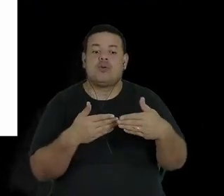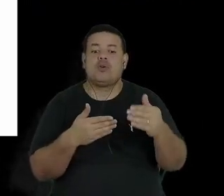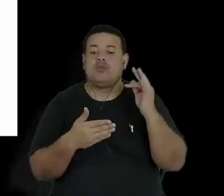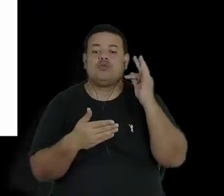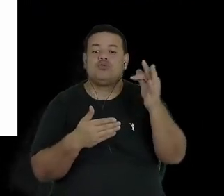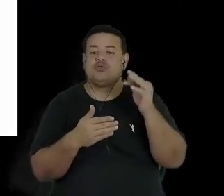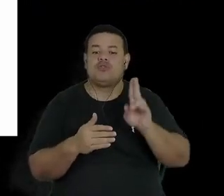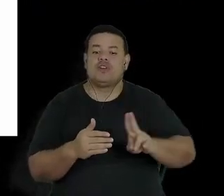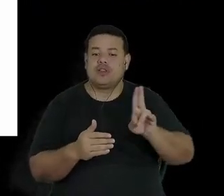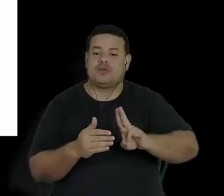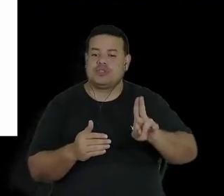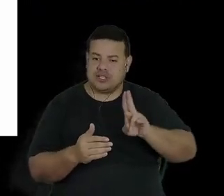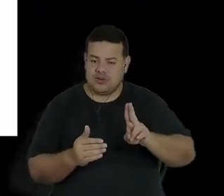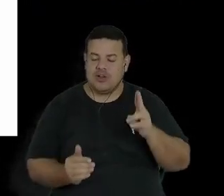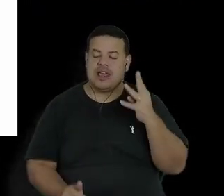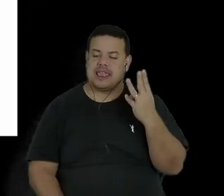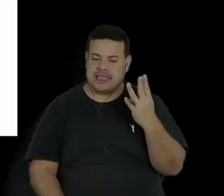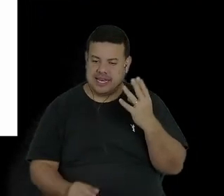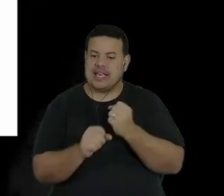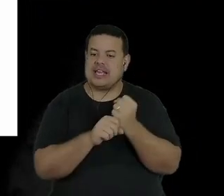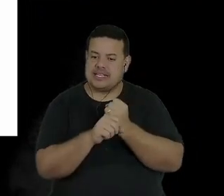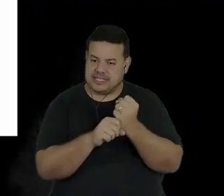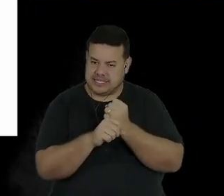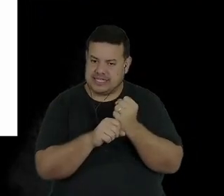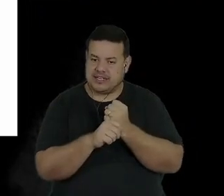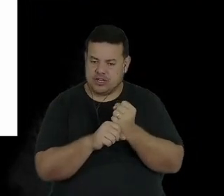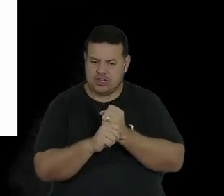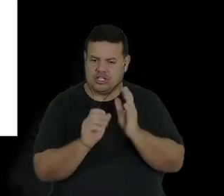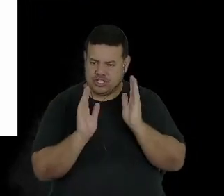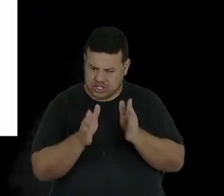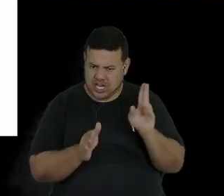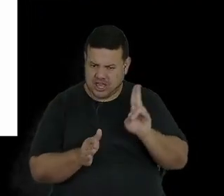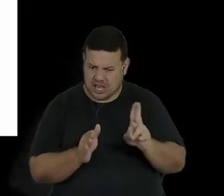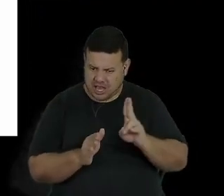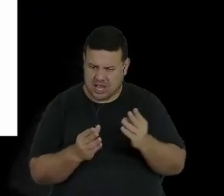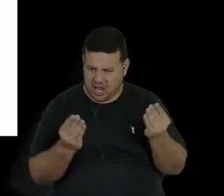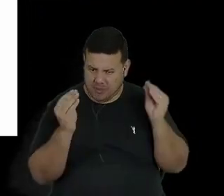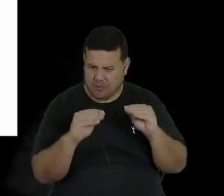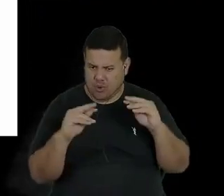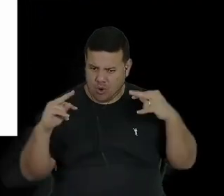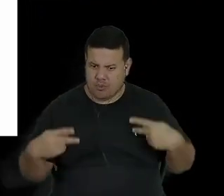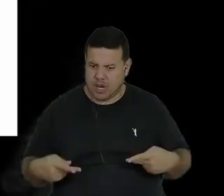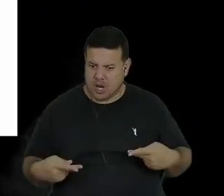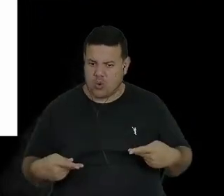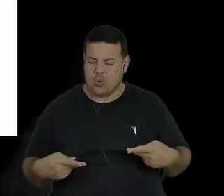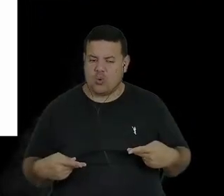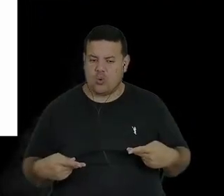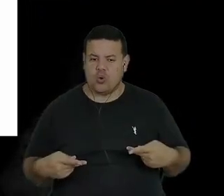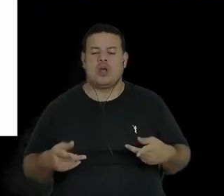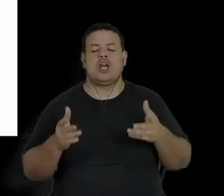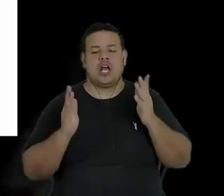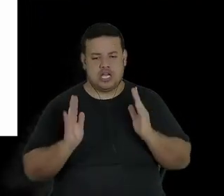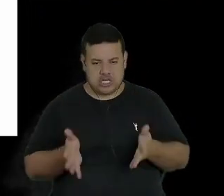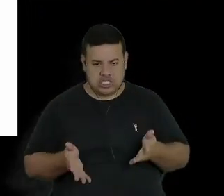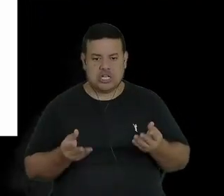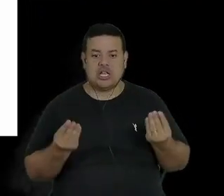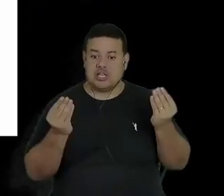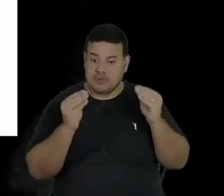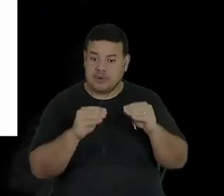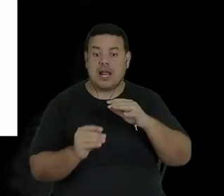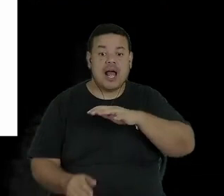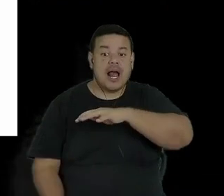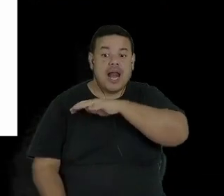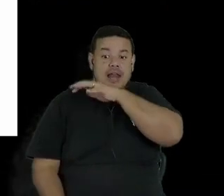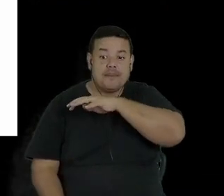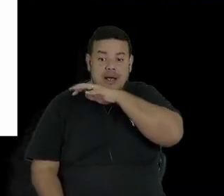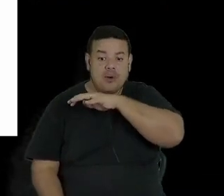está de forma comercial, mas já está sendo aplicado em humanos? Já está sendo aplicado em animais. E o que ele faz? Você